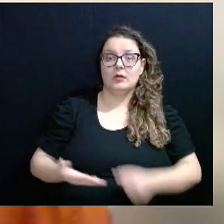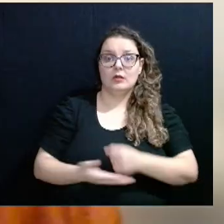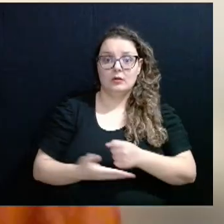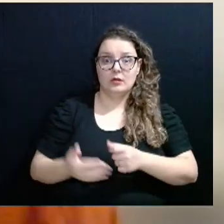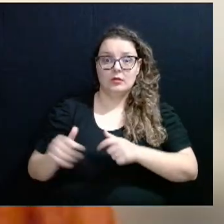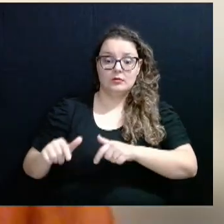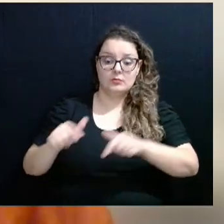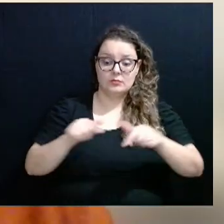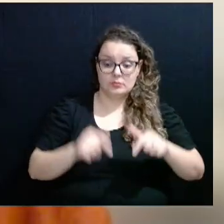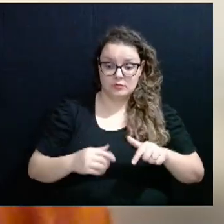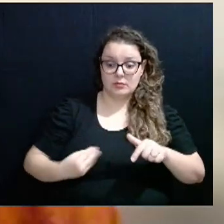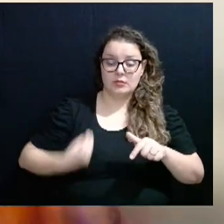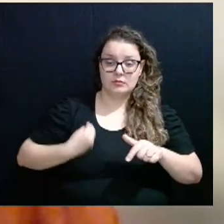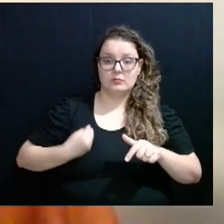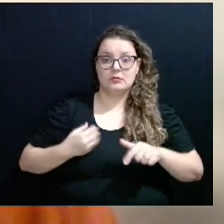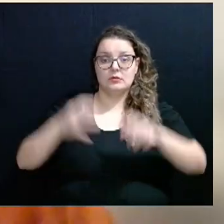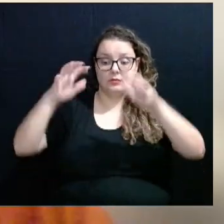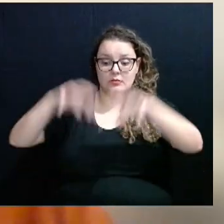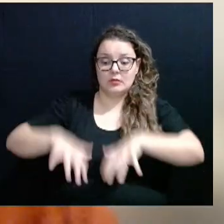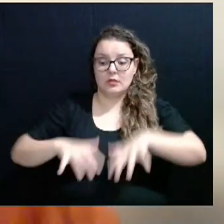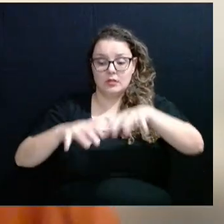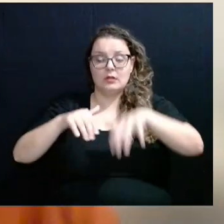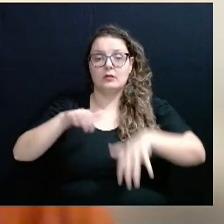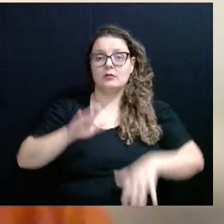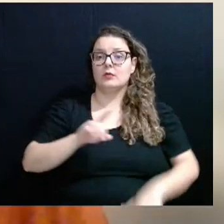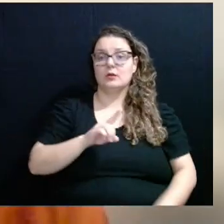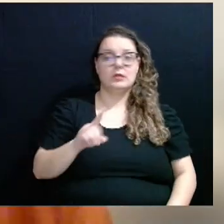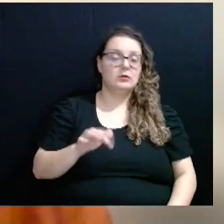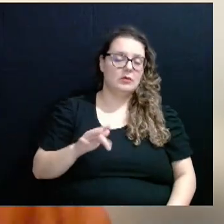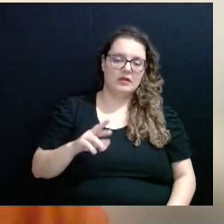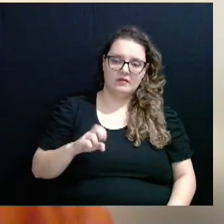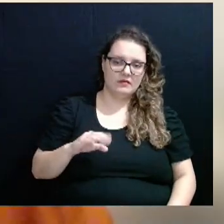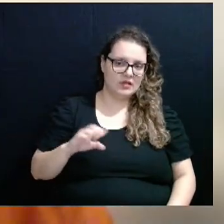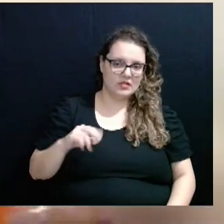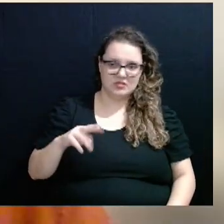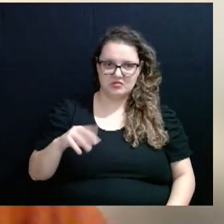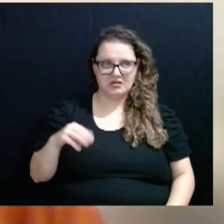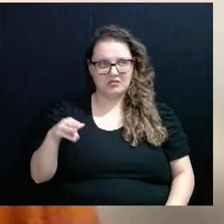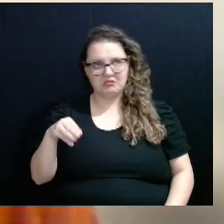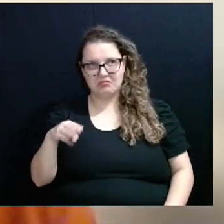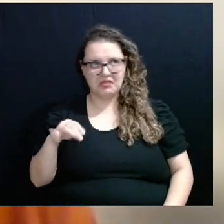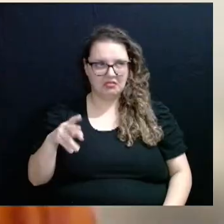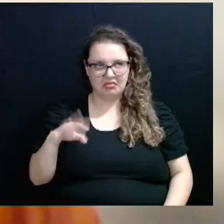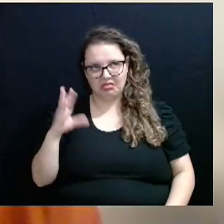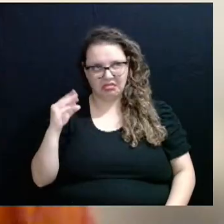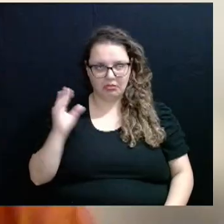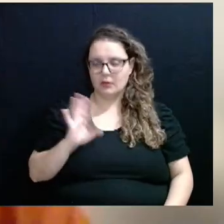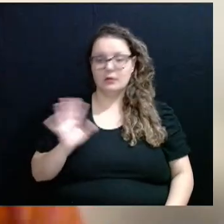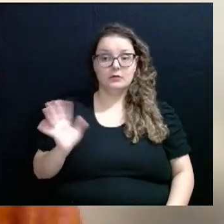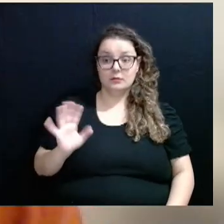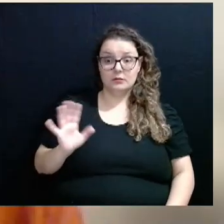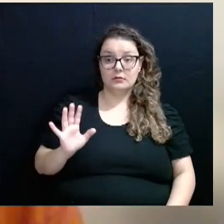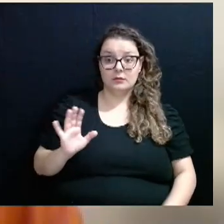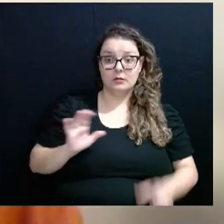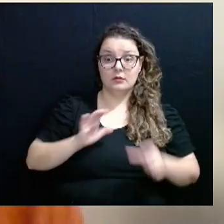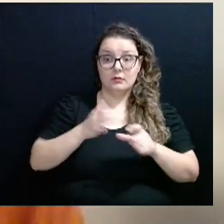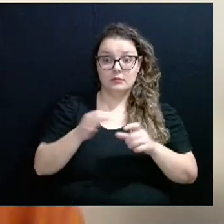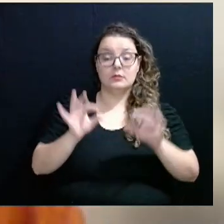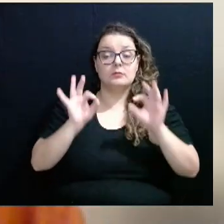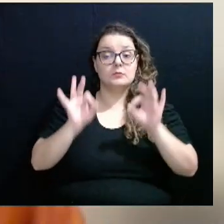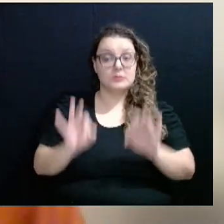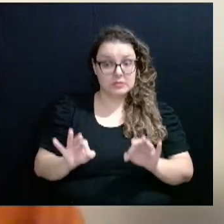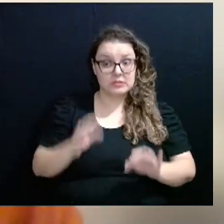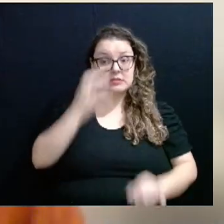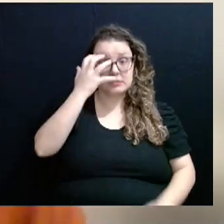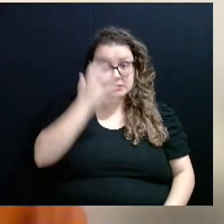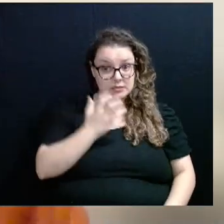ele não é frescura, mimimi, ele é um termo sério e que precisa ser tratado